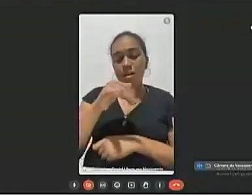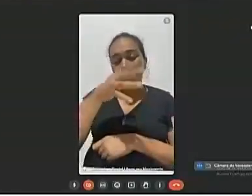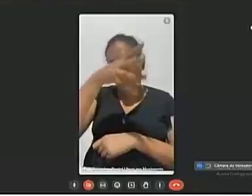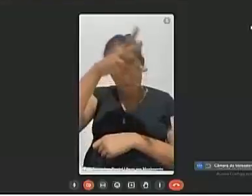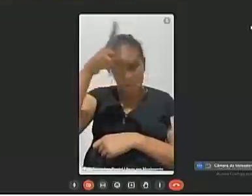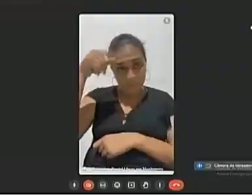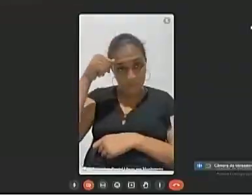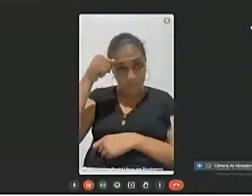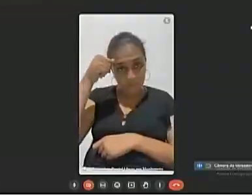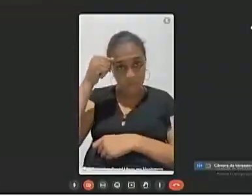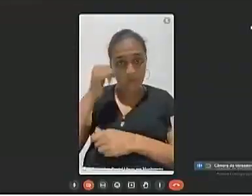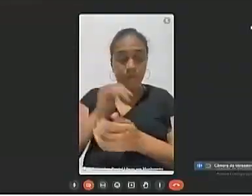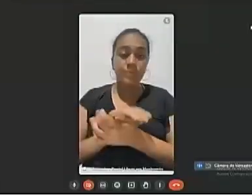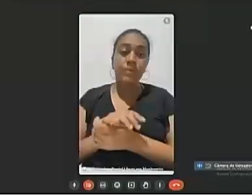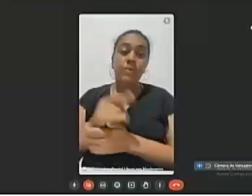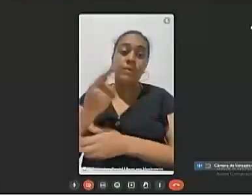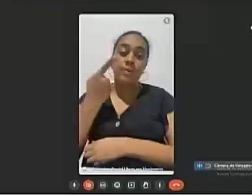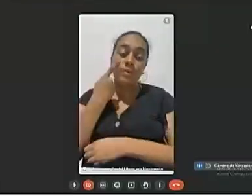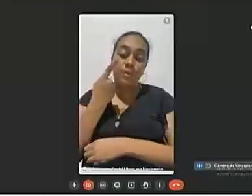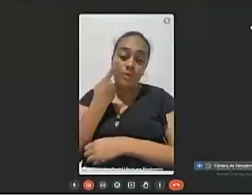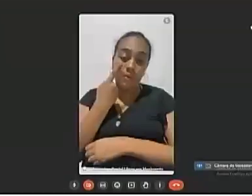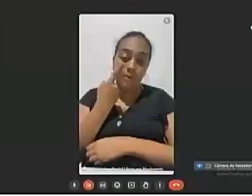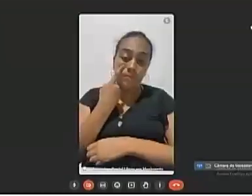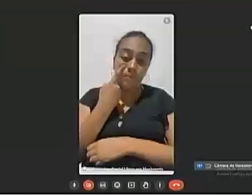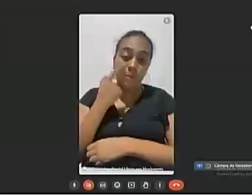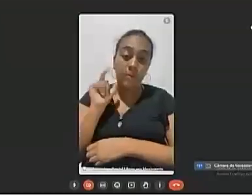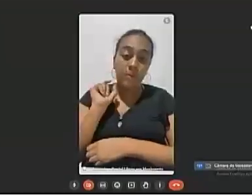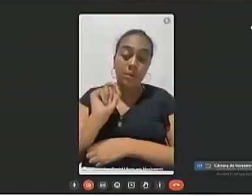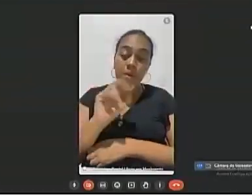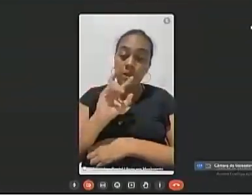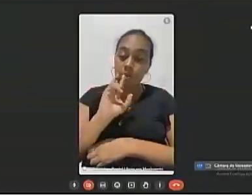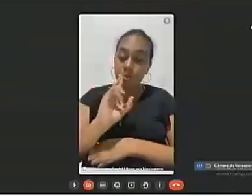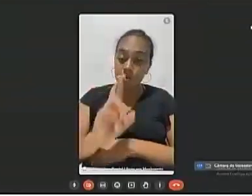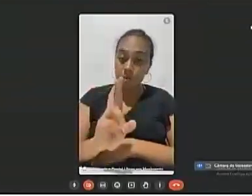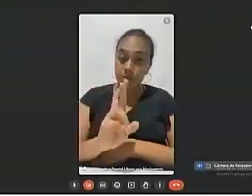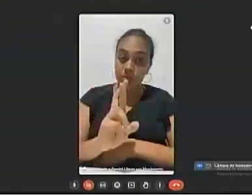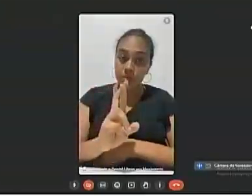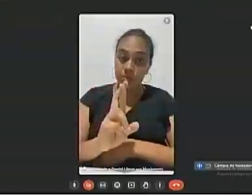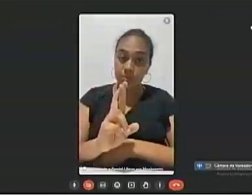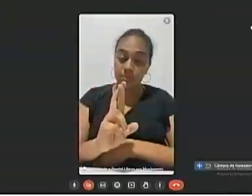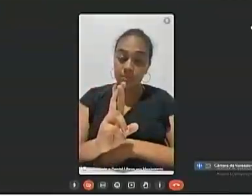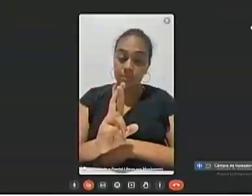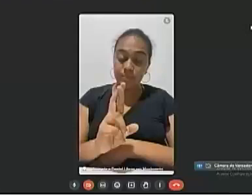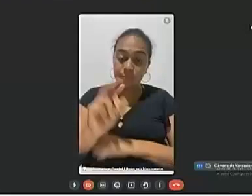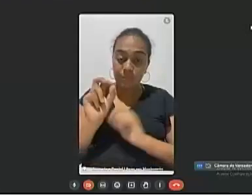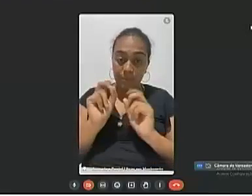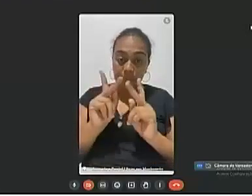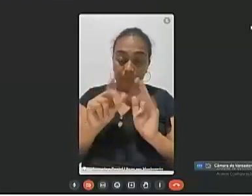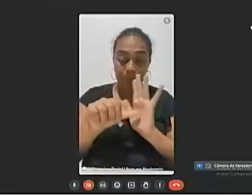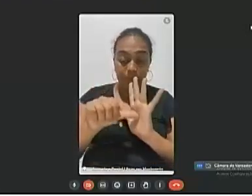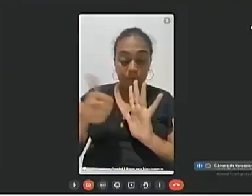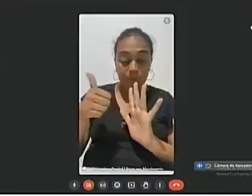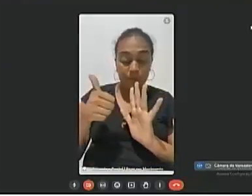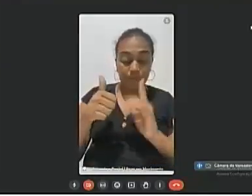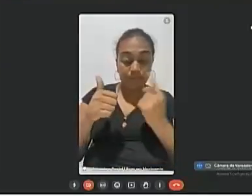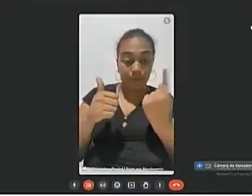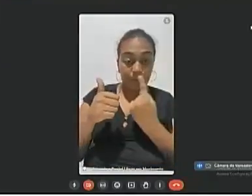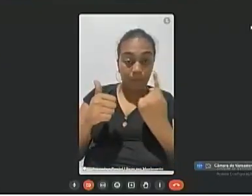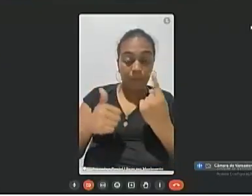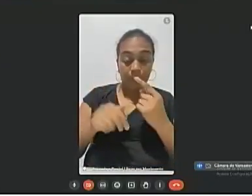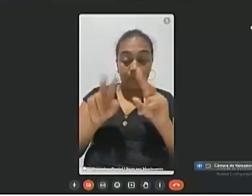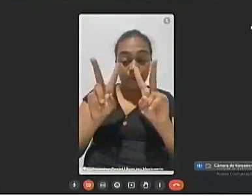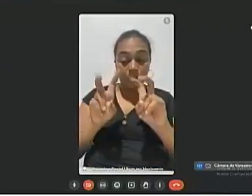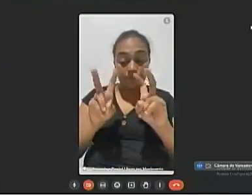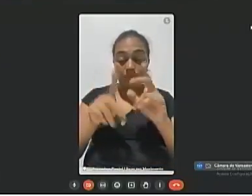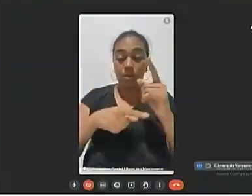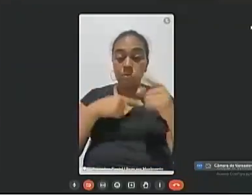Vitória. Então vamos ver o que essas soluções resultaram aqui de efeito. Então o primeiro tema, as dúvidas que a comunidade